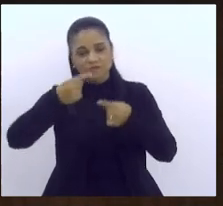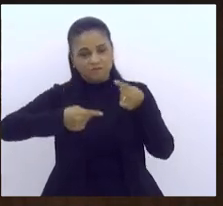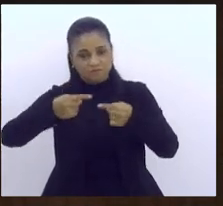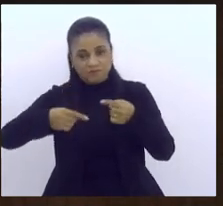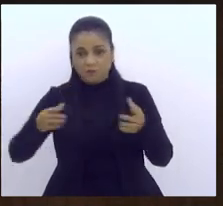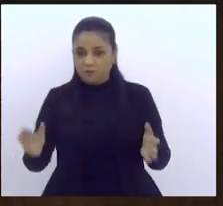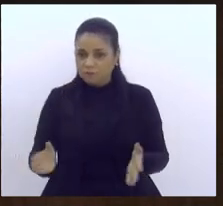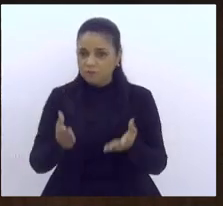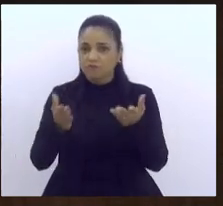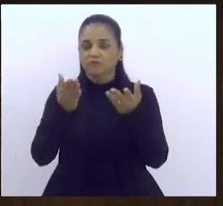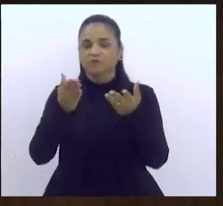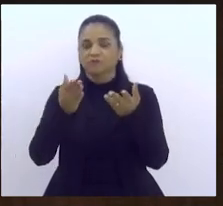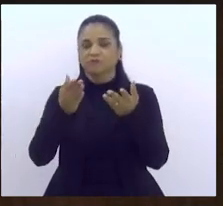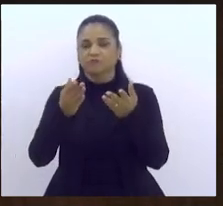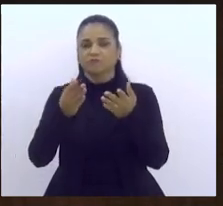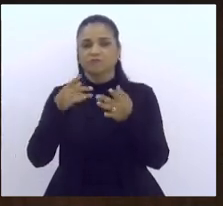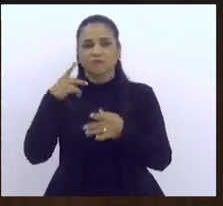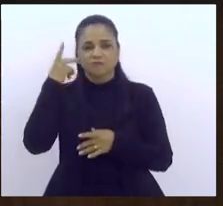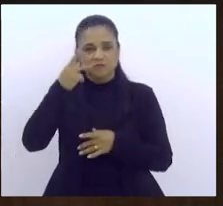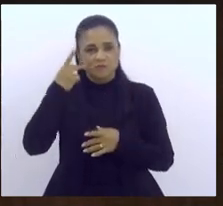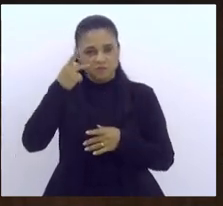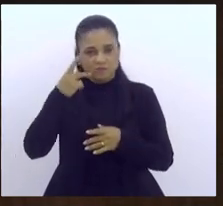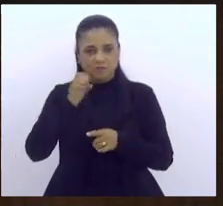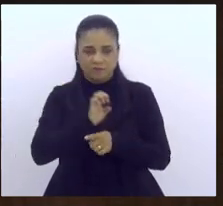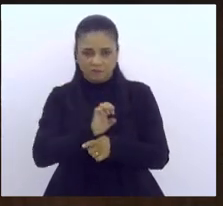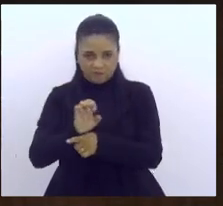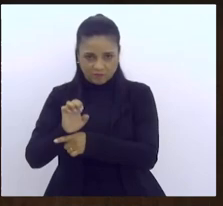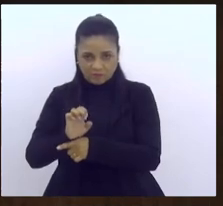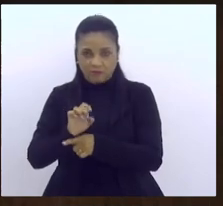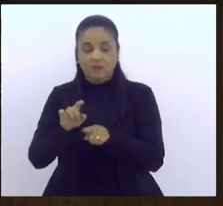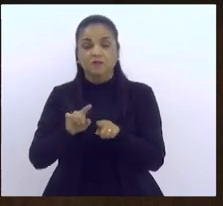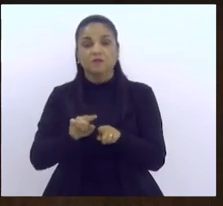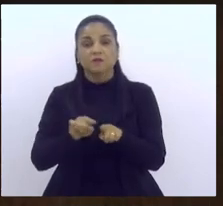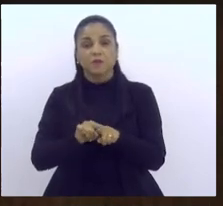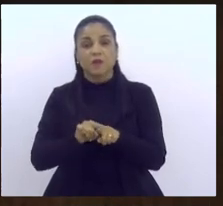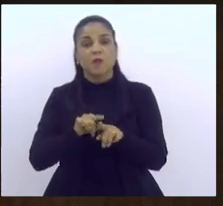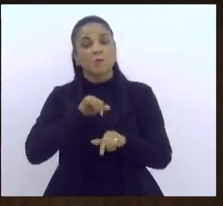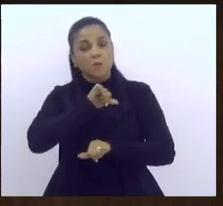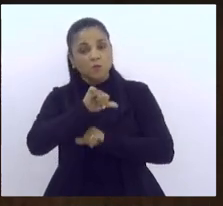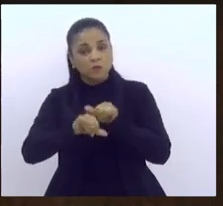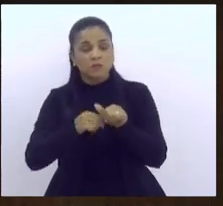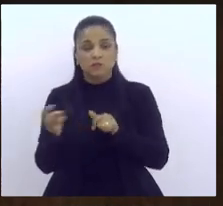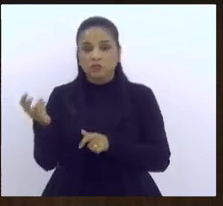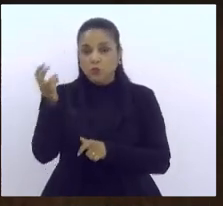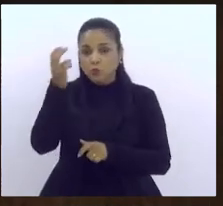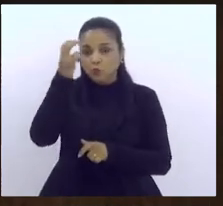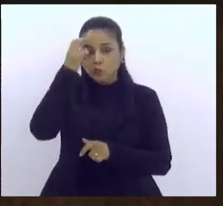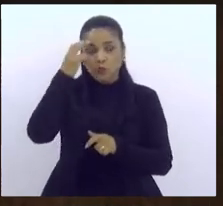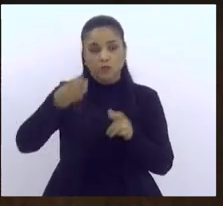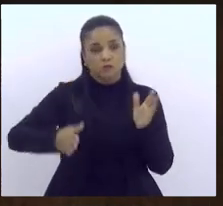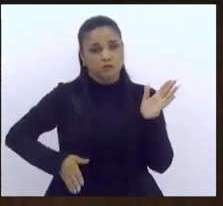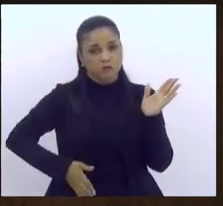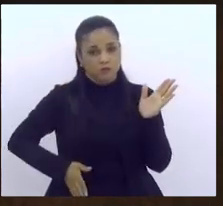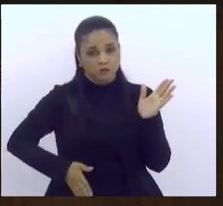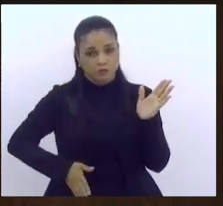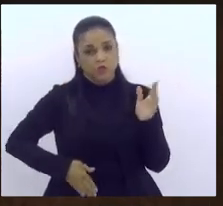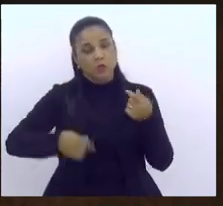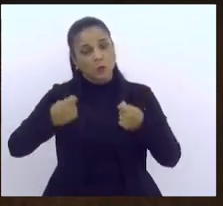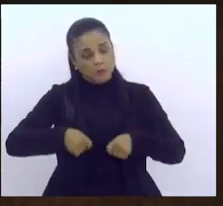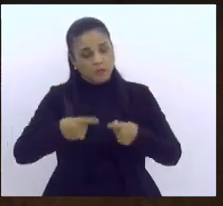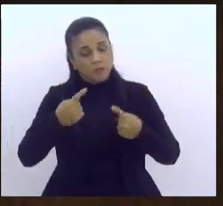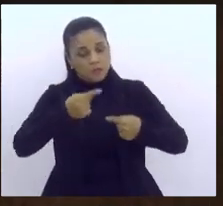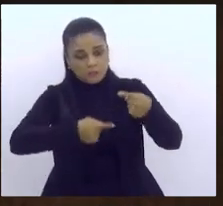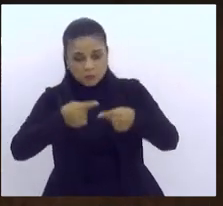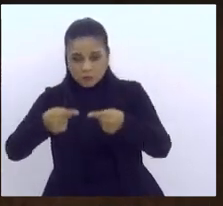motivado pelos parlamentos estaduais. Existe uma questão que envolve a mudança de cultura da bandidolatria que precisa ser enfrentado aqui